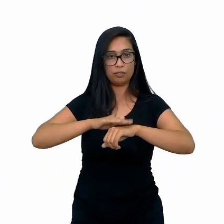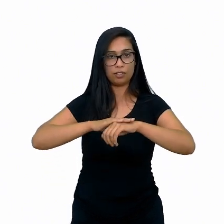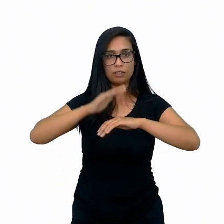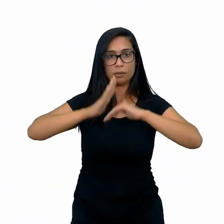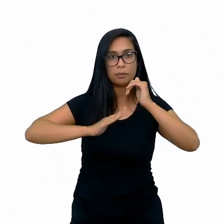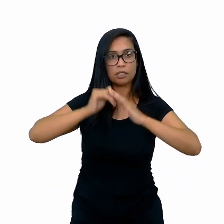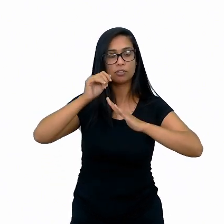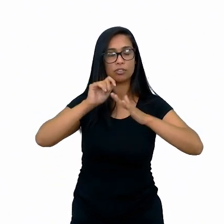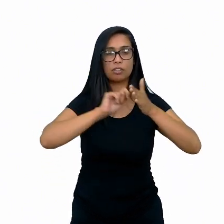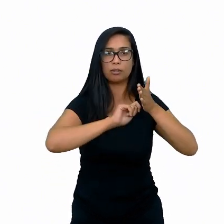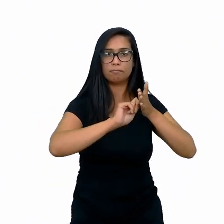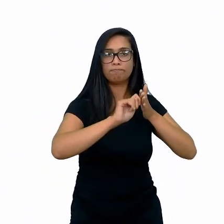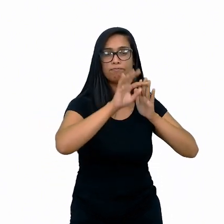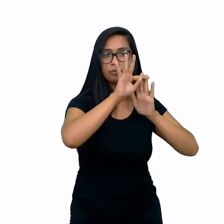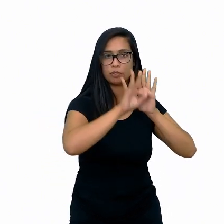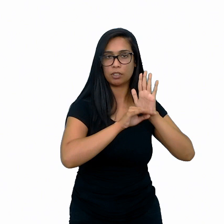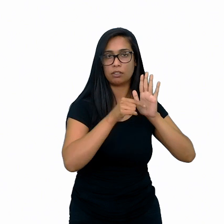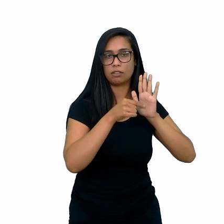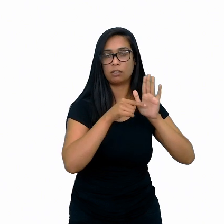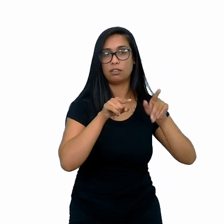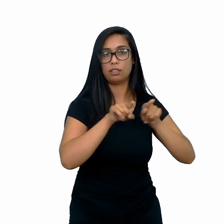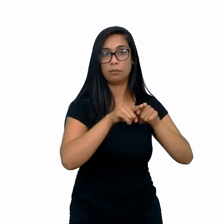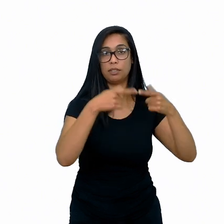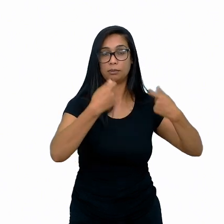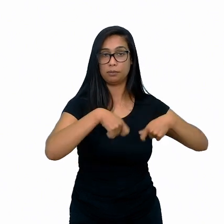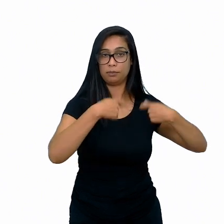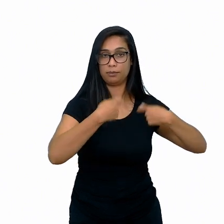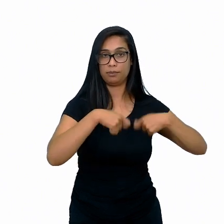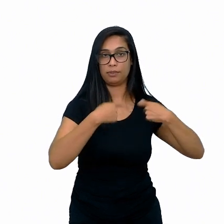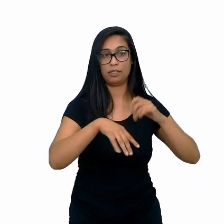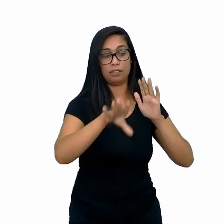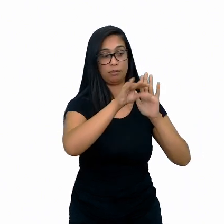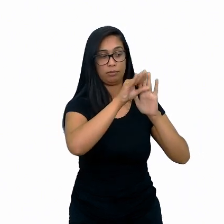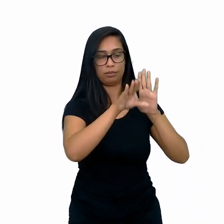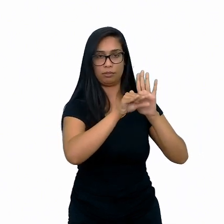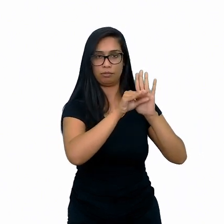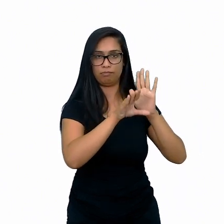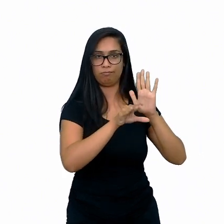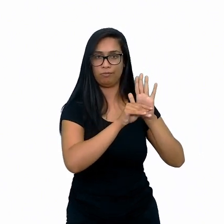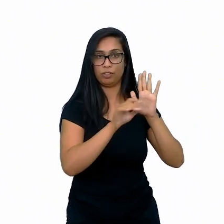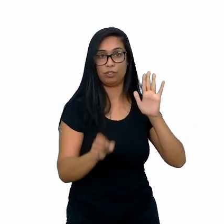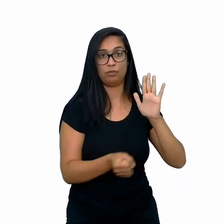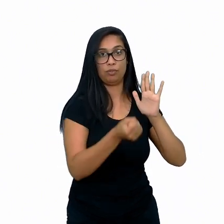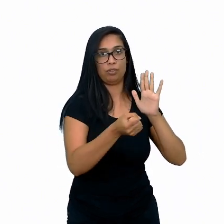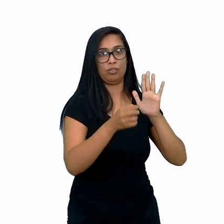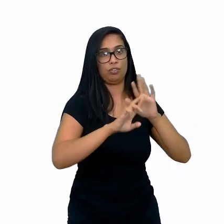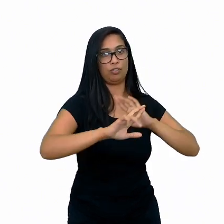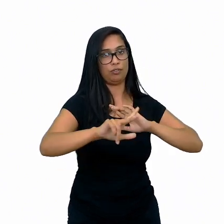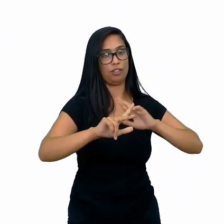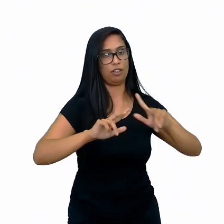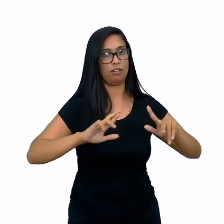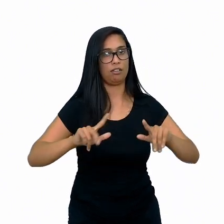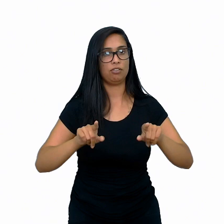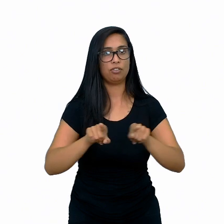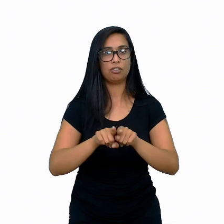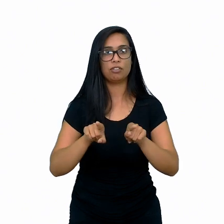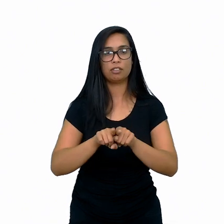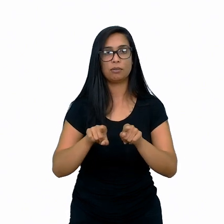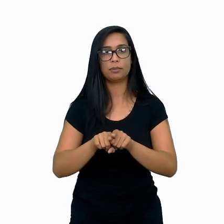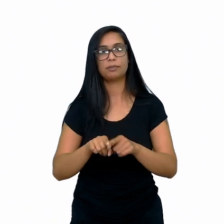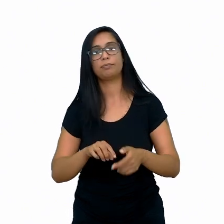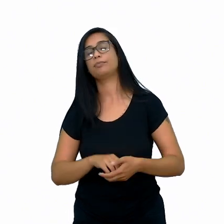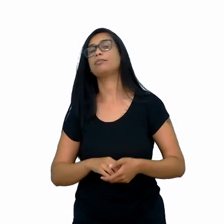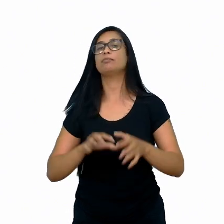os estudantes irão colocar em jogo diferentes capacidades, procedimentos e